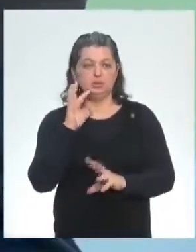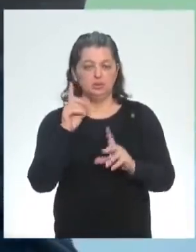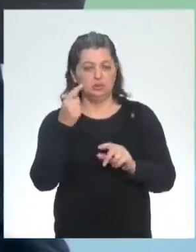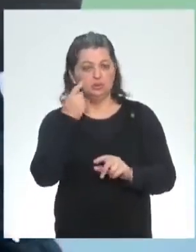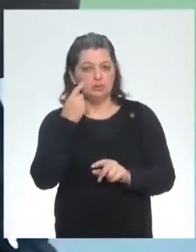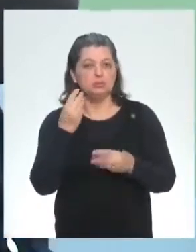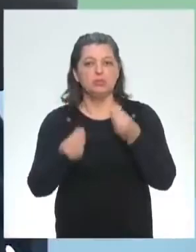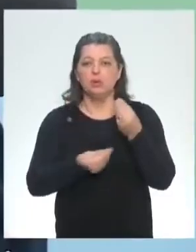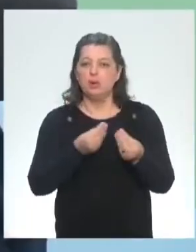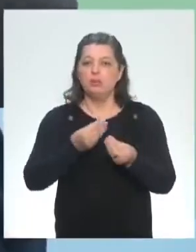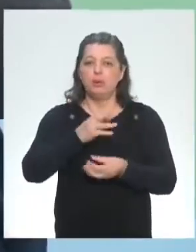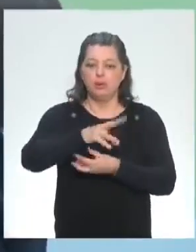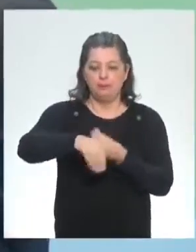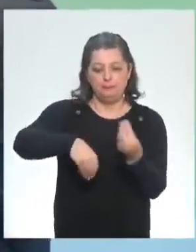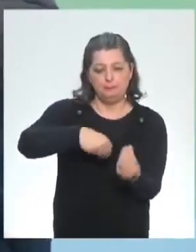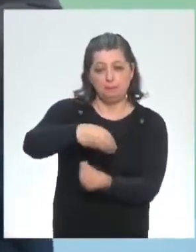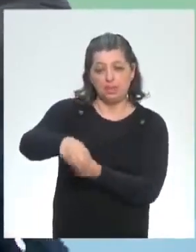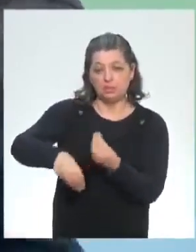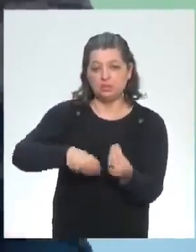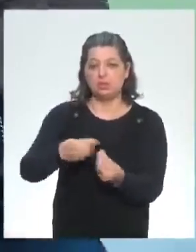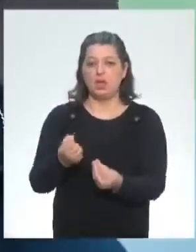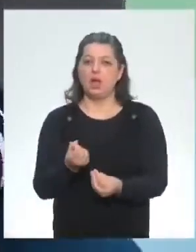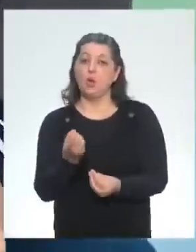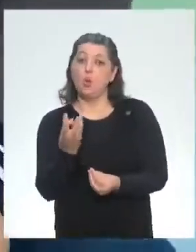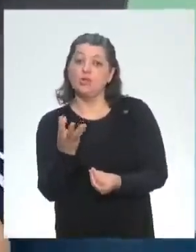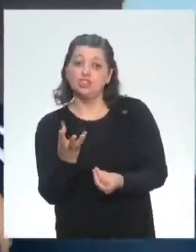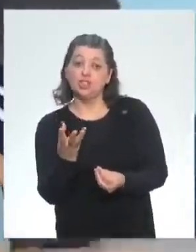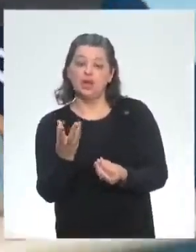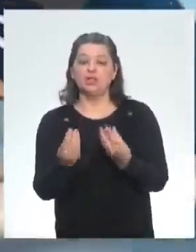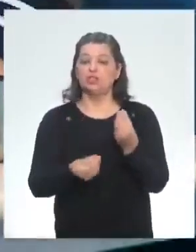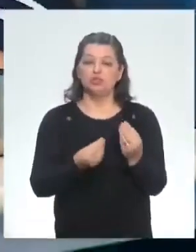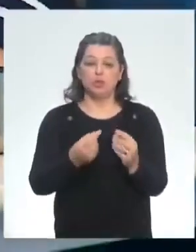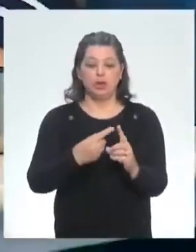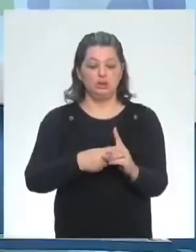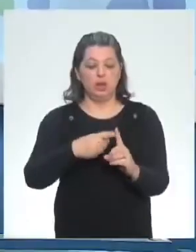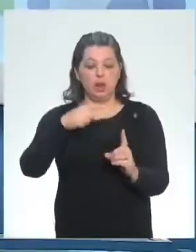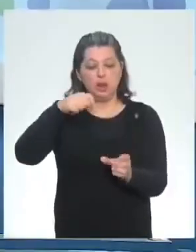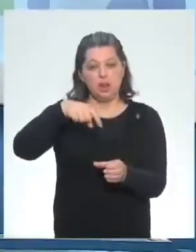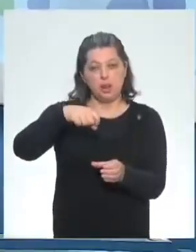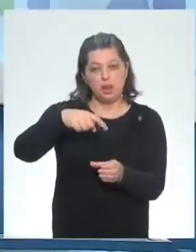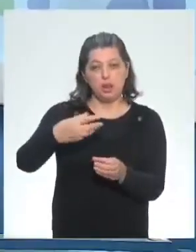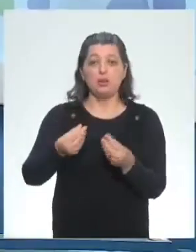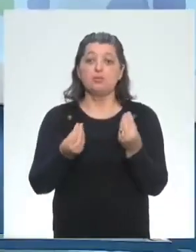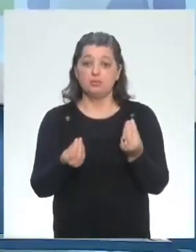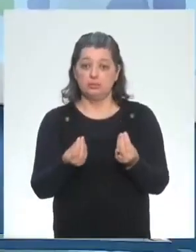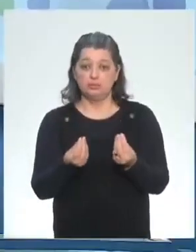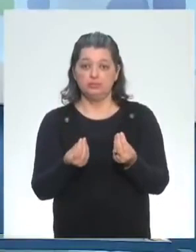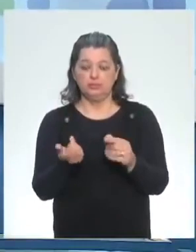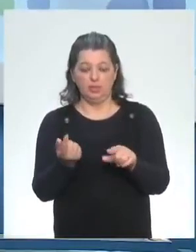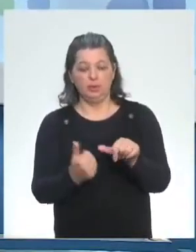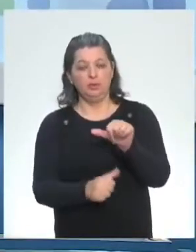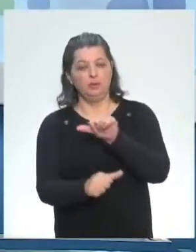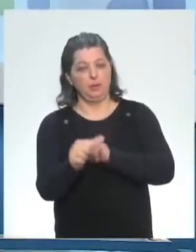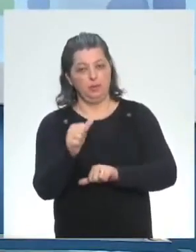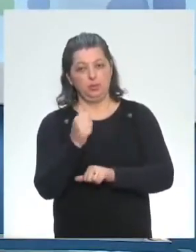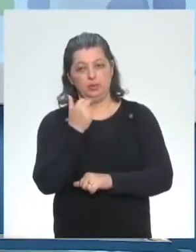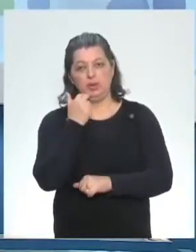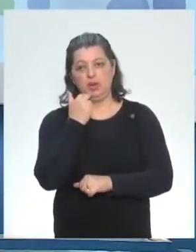de concentração, quantidade que eu coloco de reagente aqui que vai alterar a cor para mim.